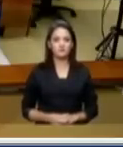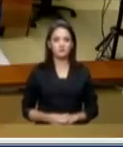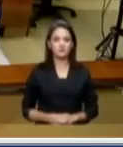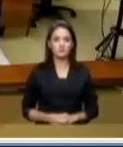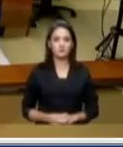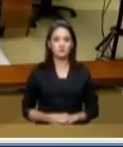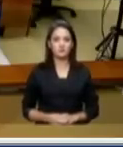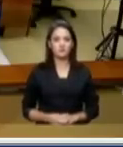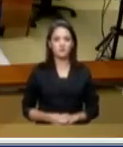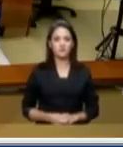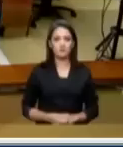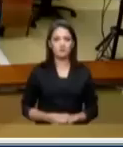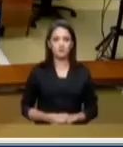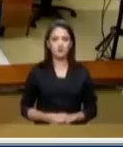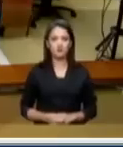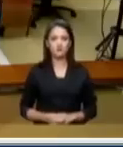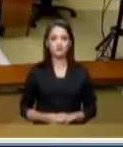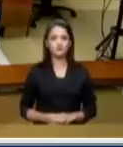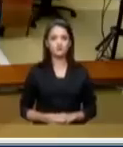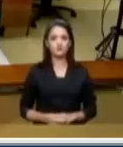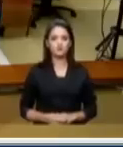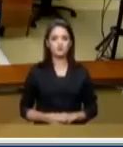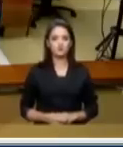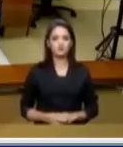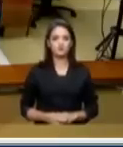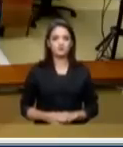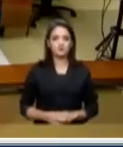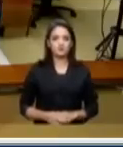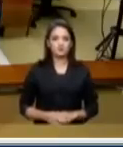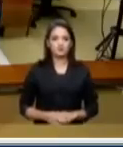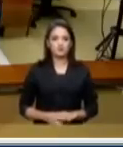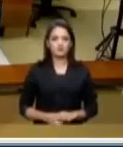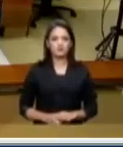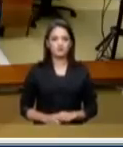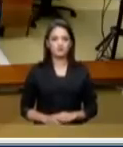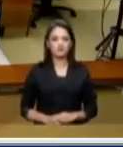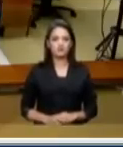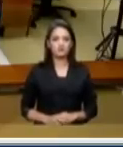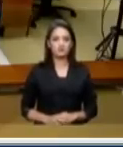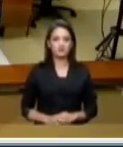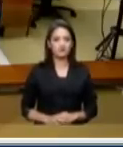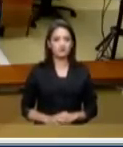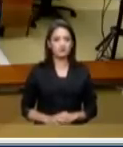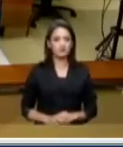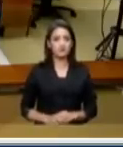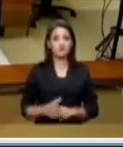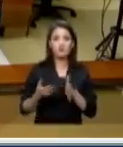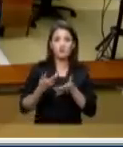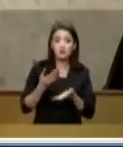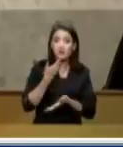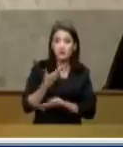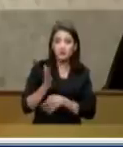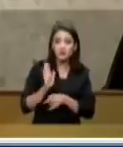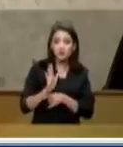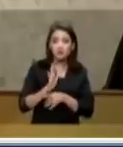transformismo né em direção a uma outra finalidade dessa corte isso é grosseiro já disse na